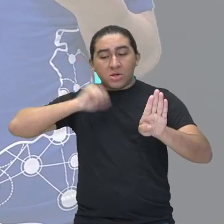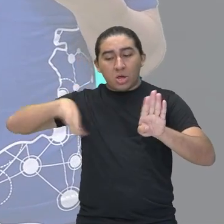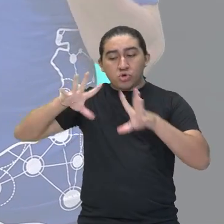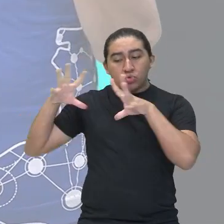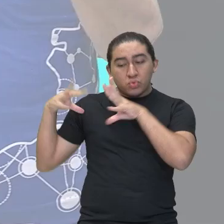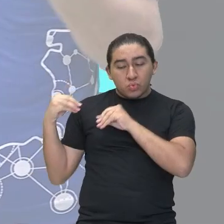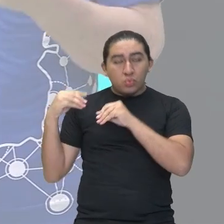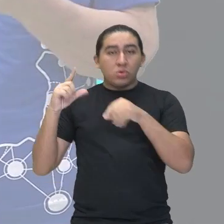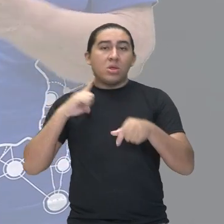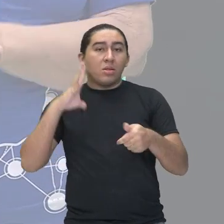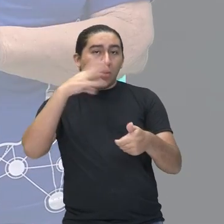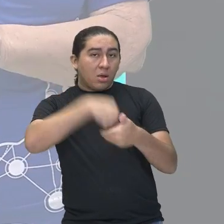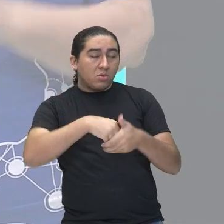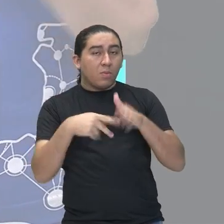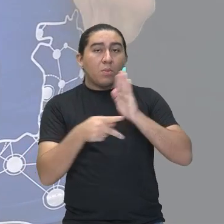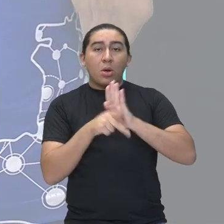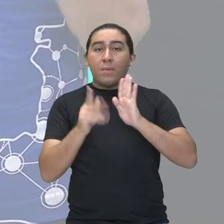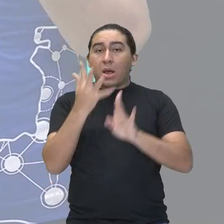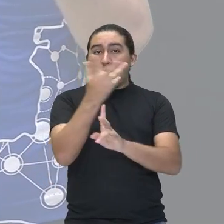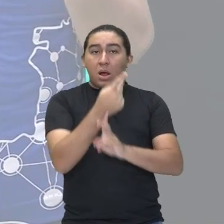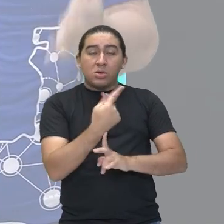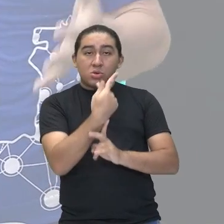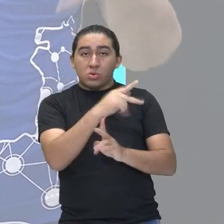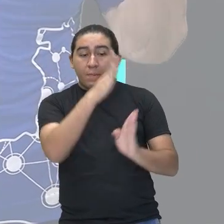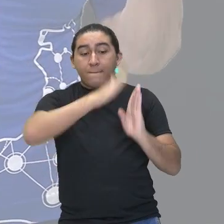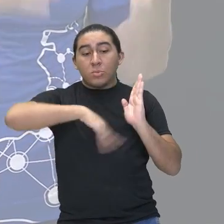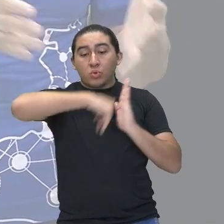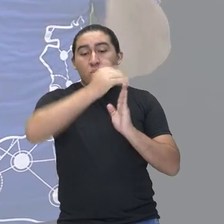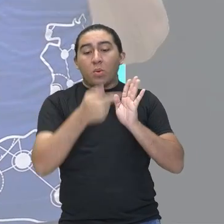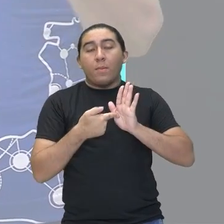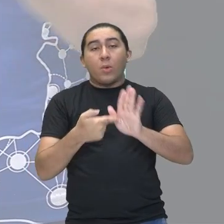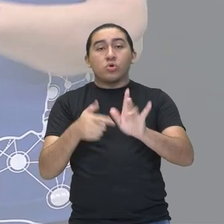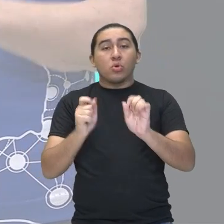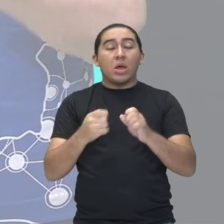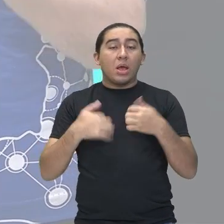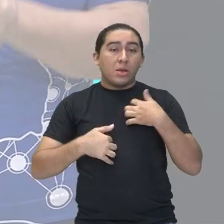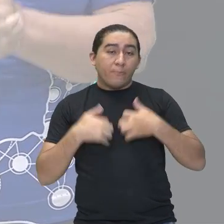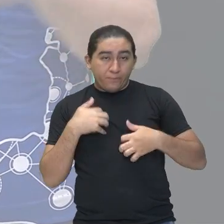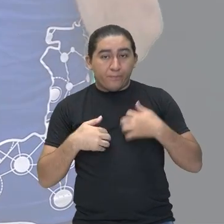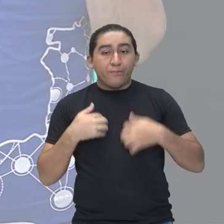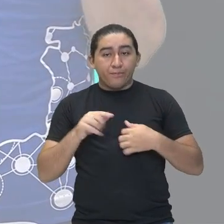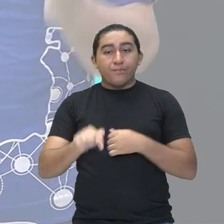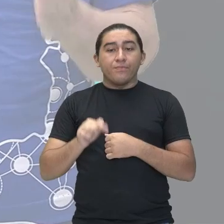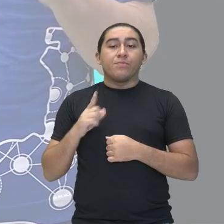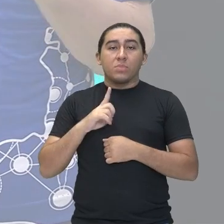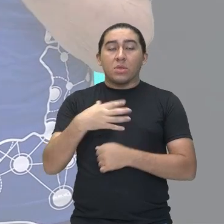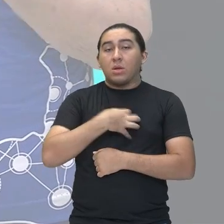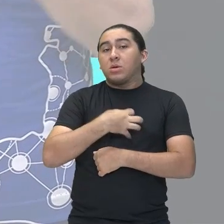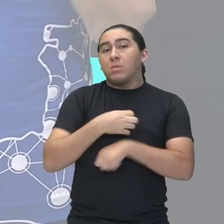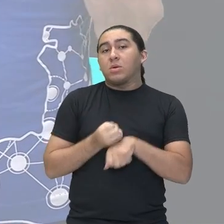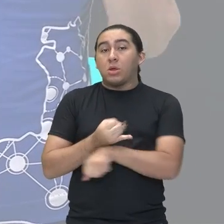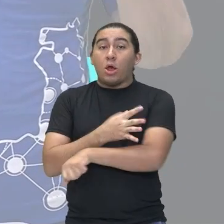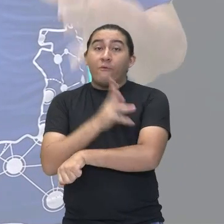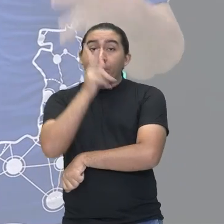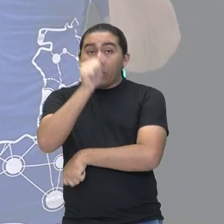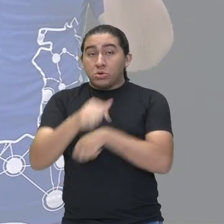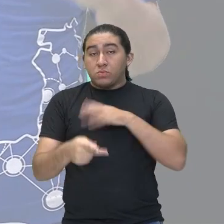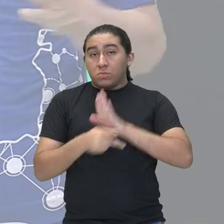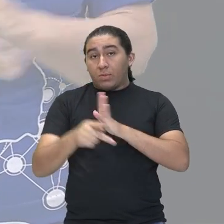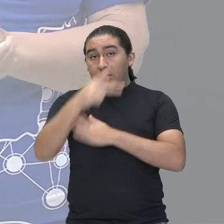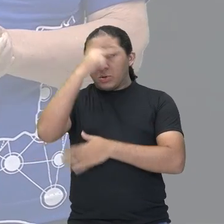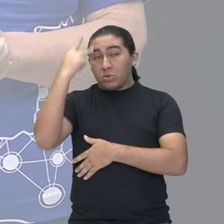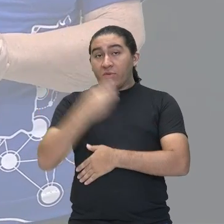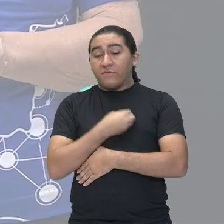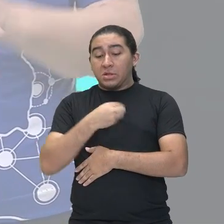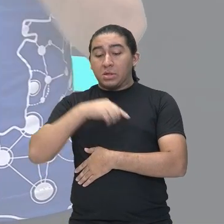escuridão dentro da arte barroca, para demonstrar essa angústia, a angústia dessas pessoas que